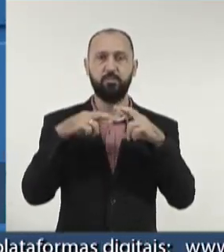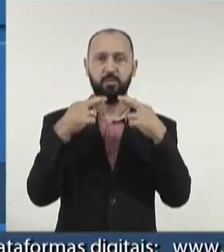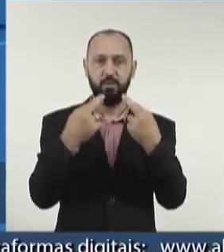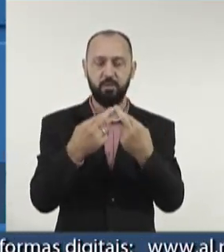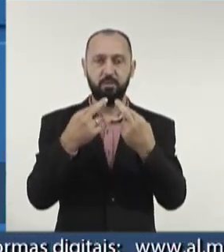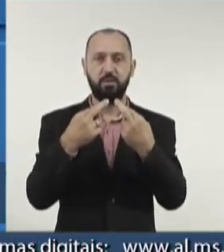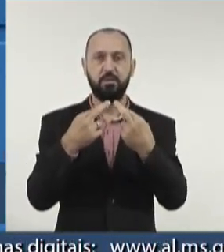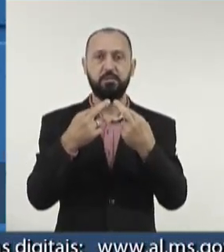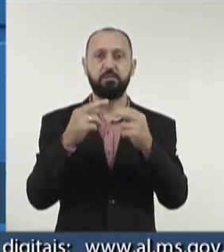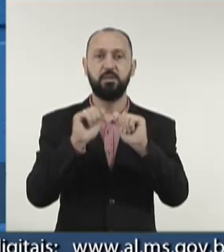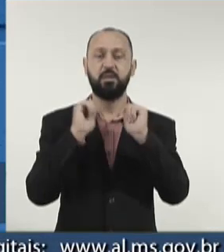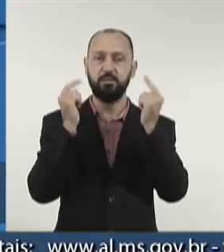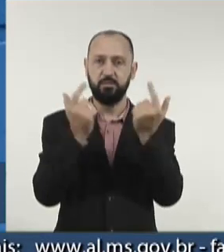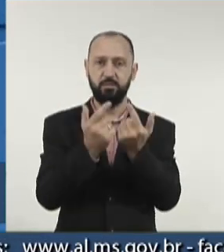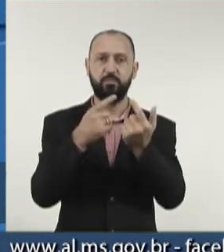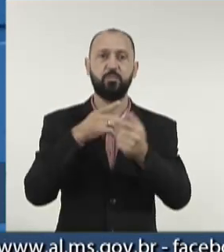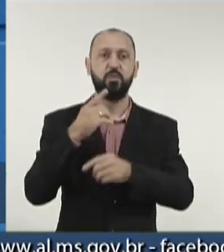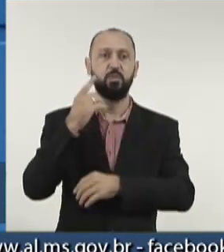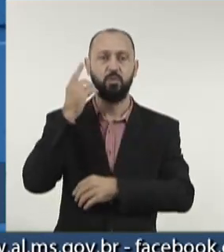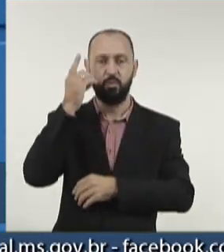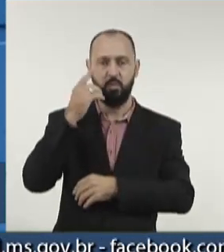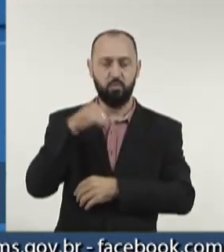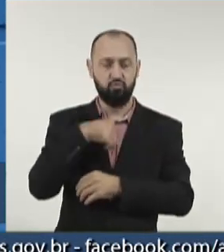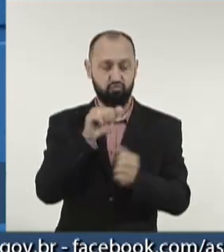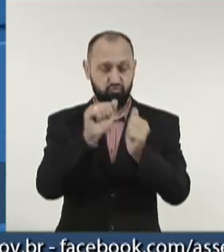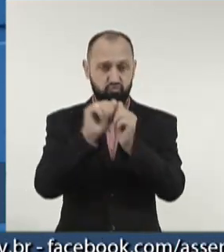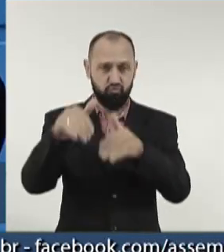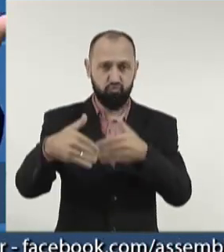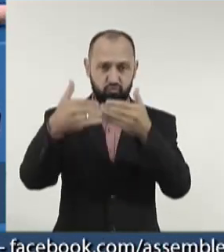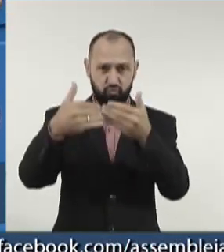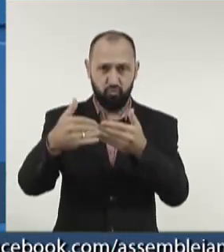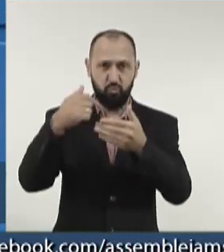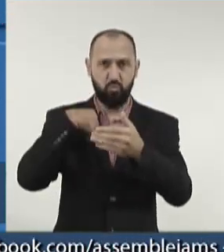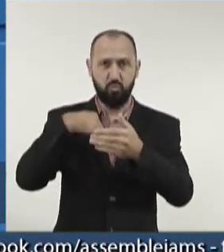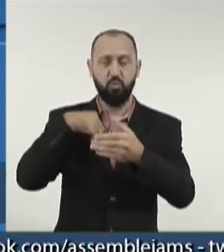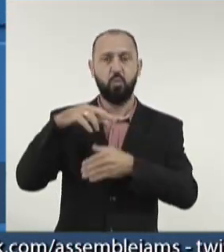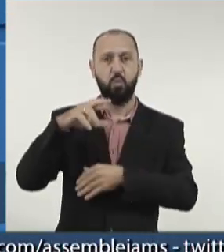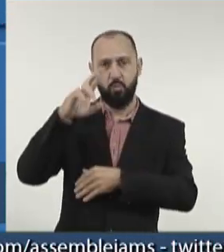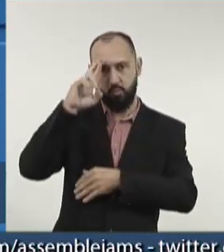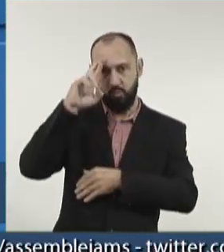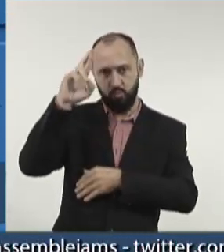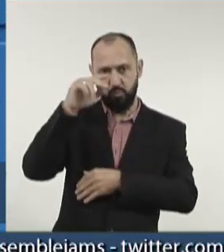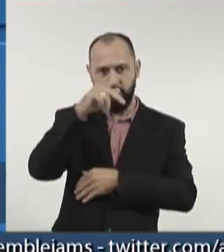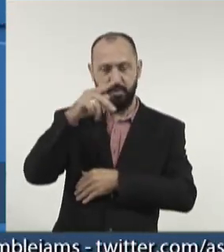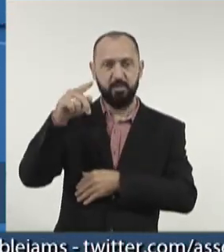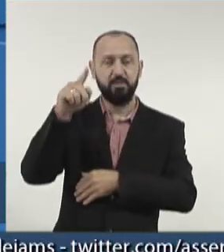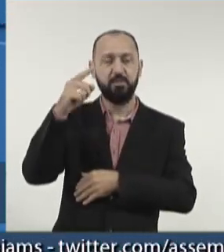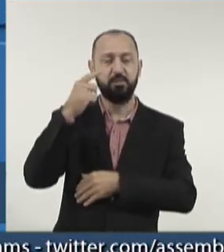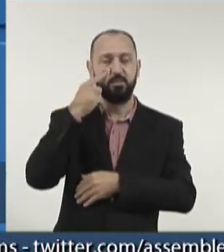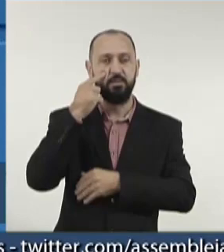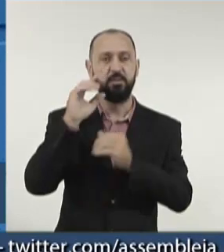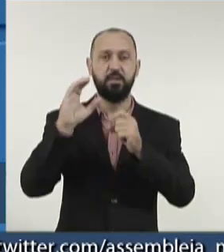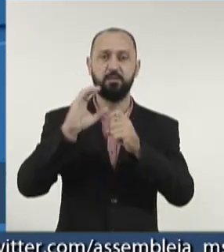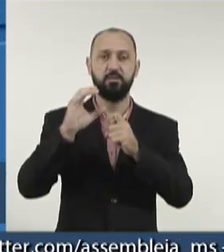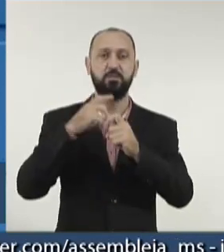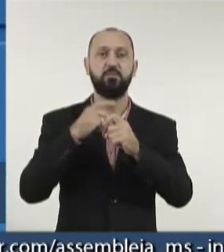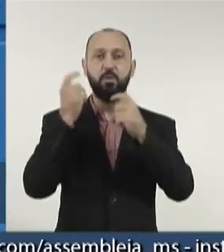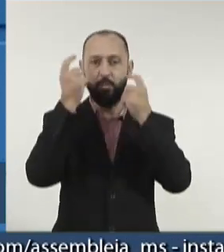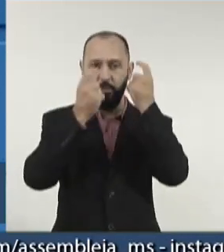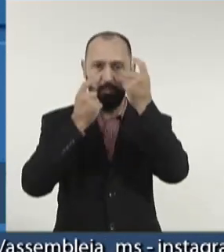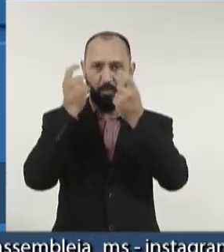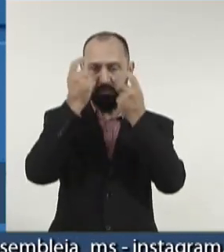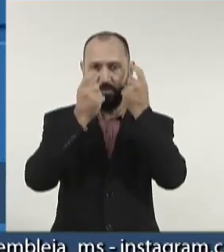na Assembleia Legislativa com o doutor Ricardo Hayashi e depois na CACEMES, nós tivemos a seguinte